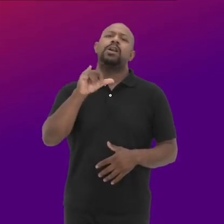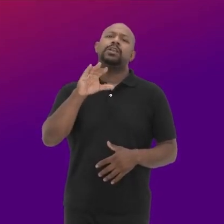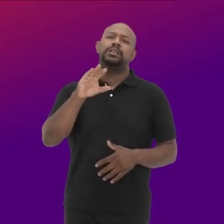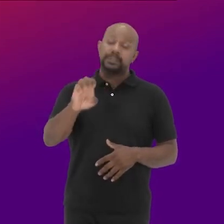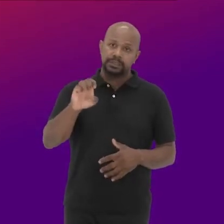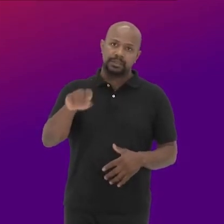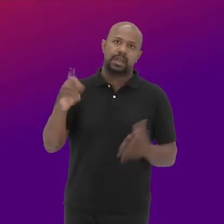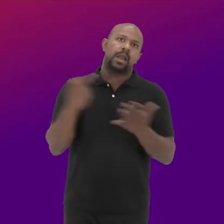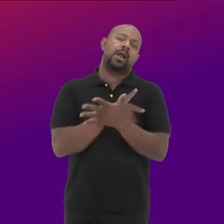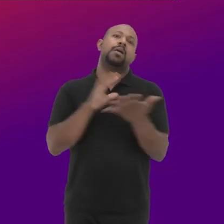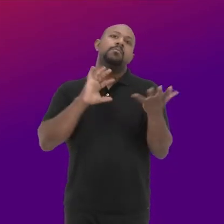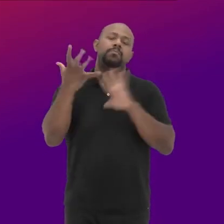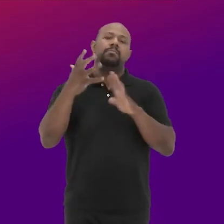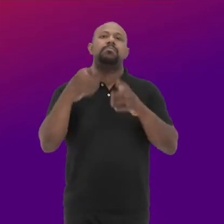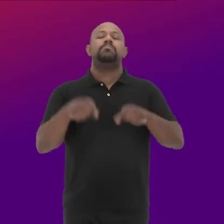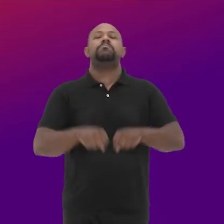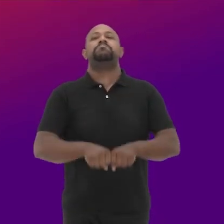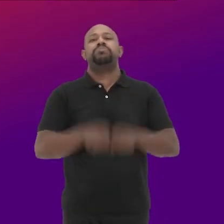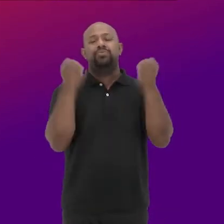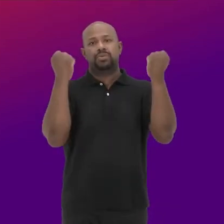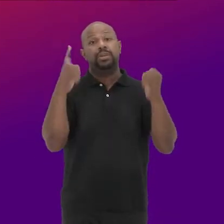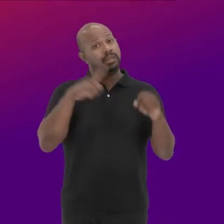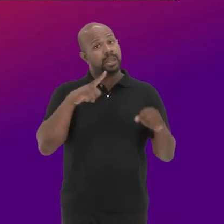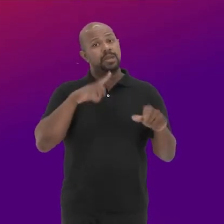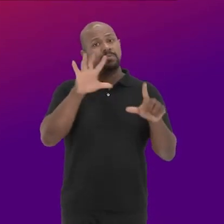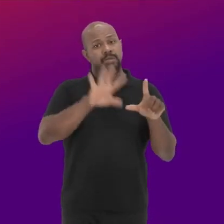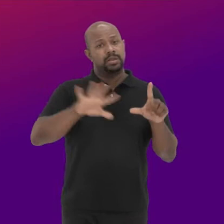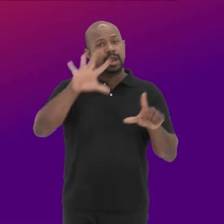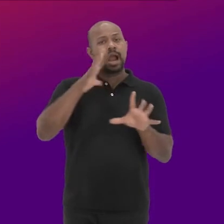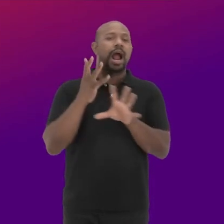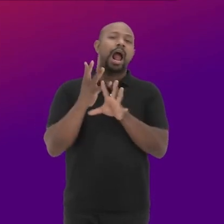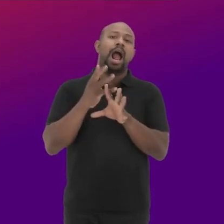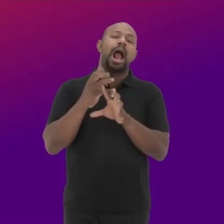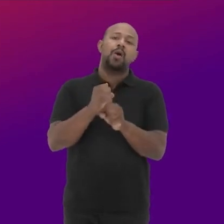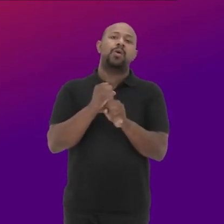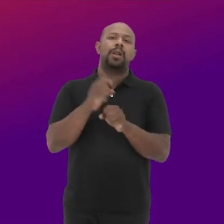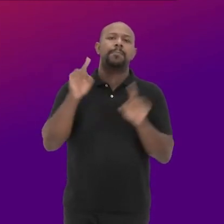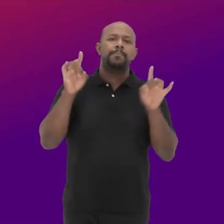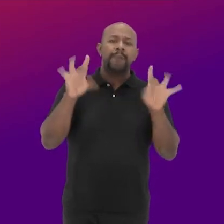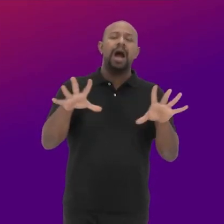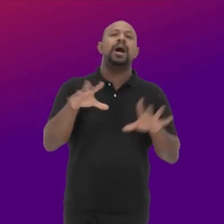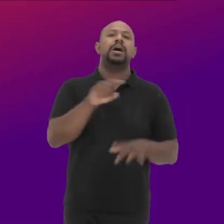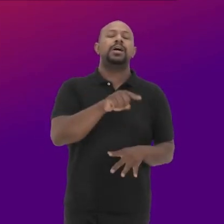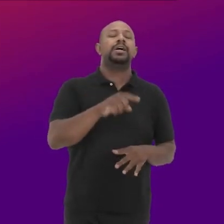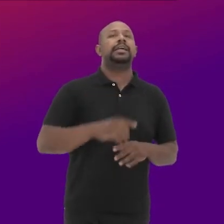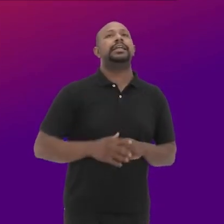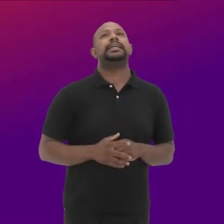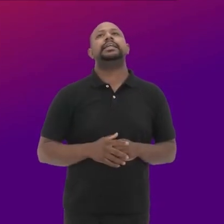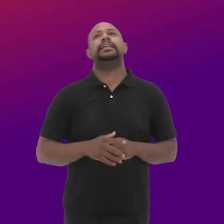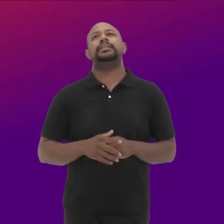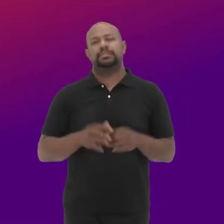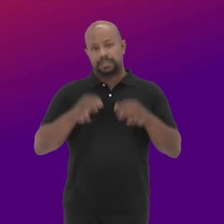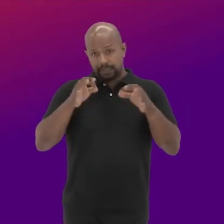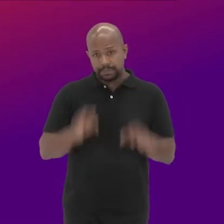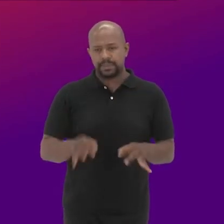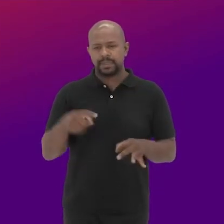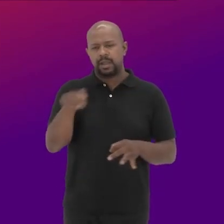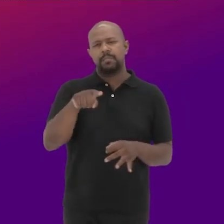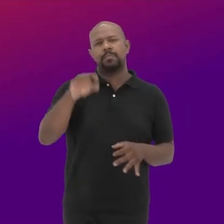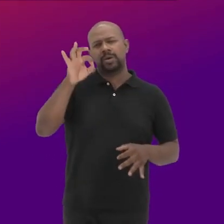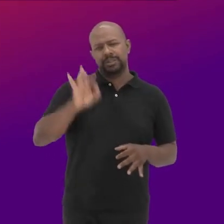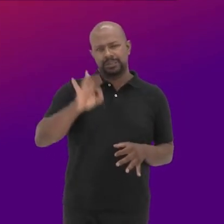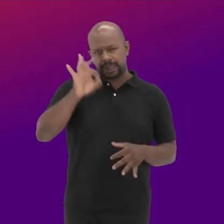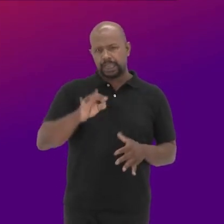que aconteceu um desastre, tem uma plataforma de cálculo que detecta esse desvio, determina